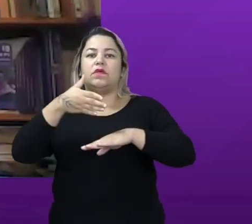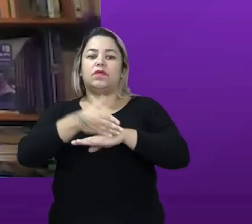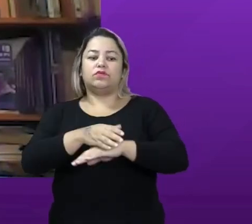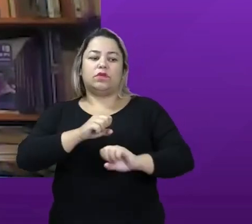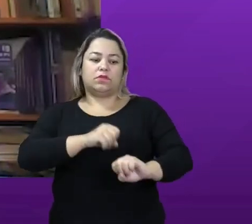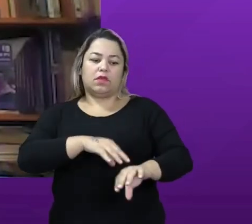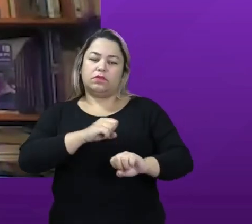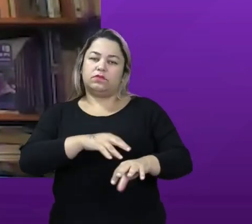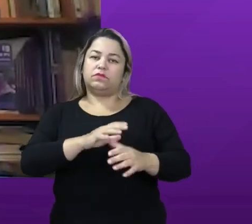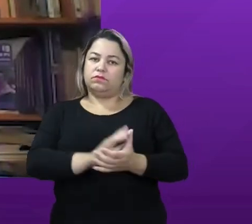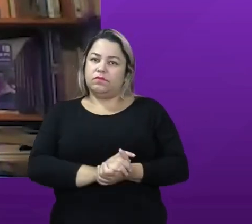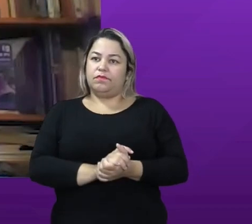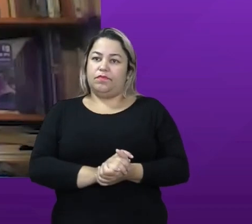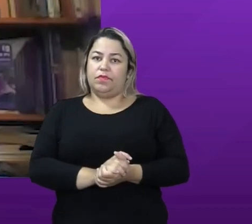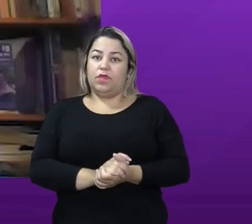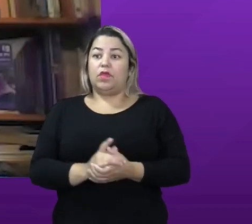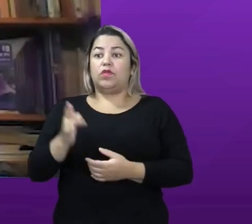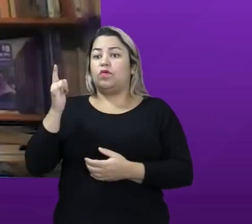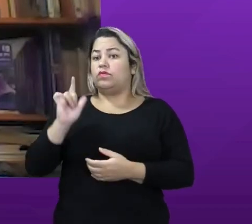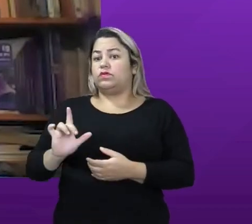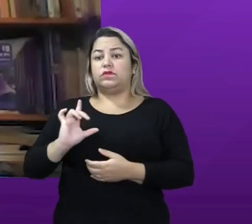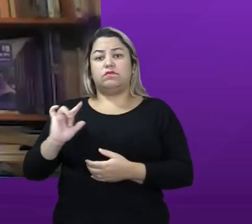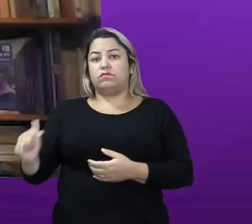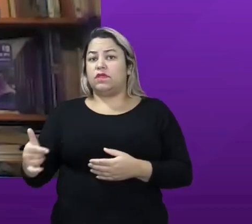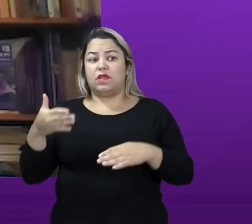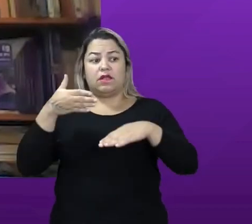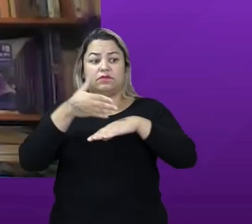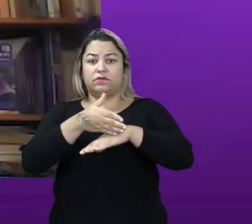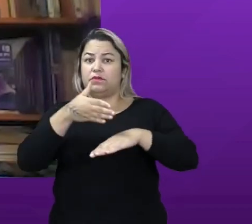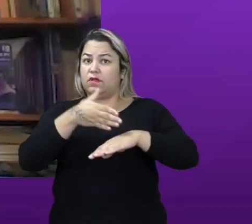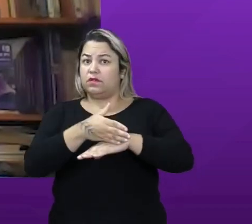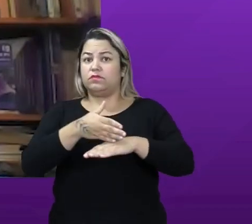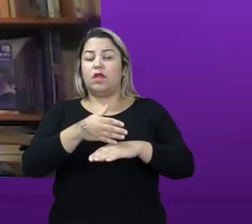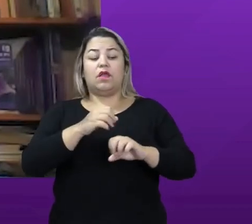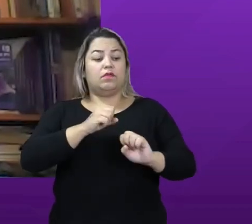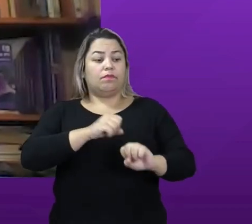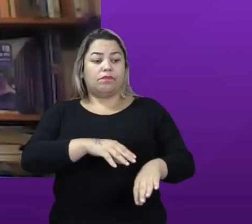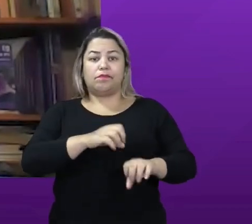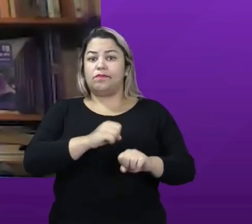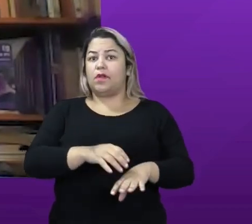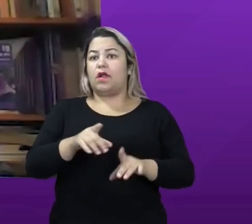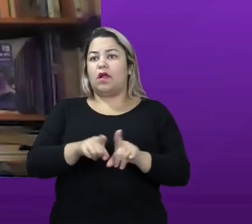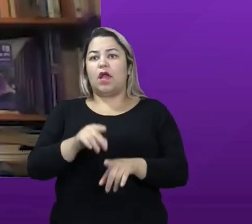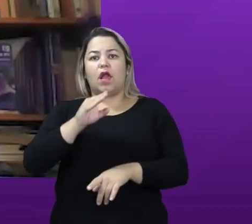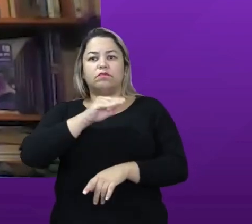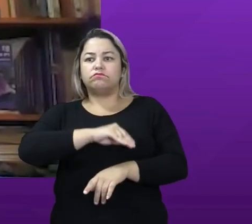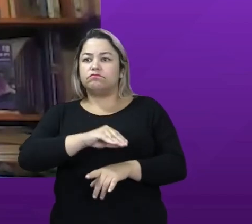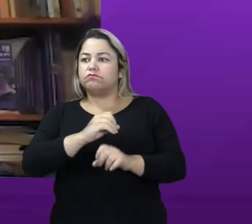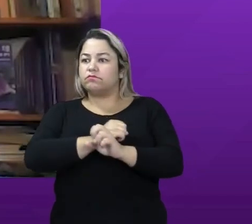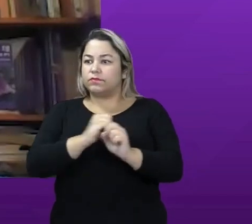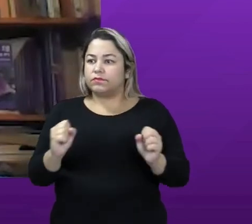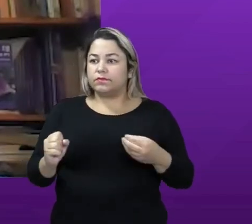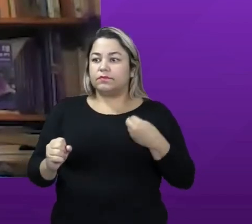a desigualdade que faz com que outros não tenham acesso à educação, à renda, a condições de vida.